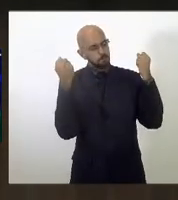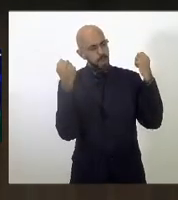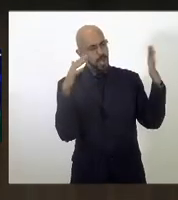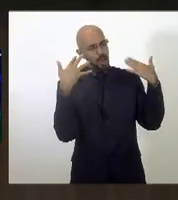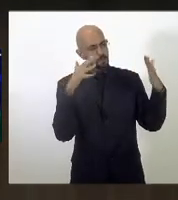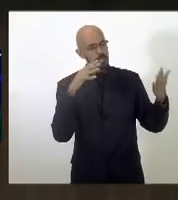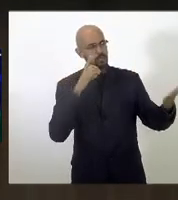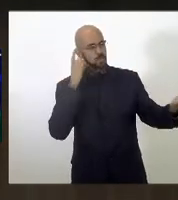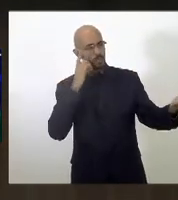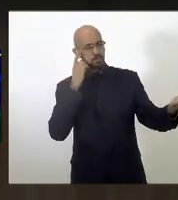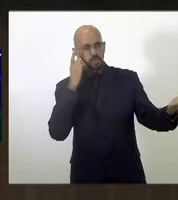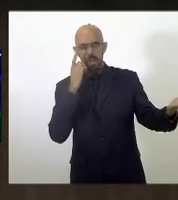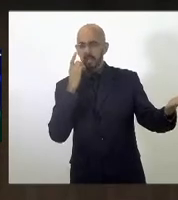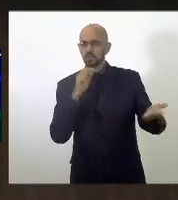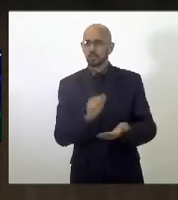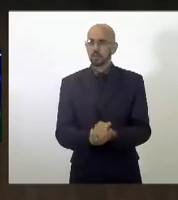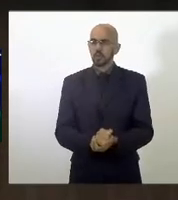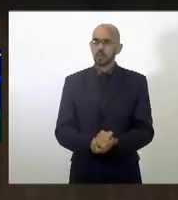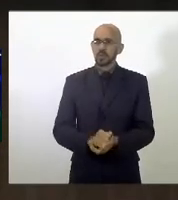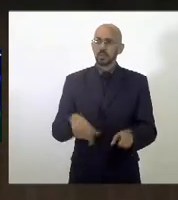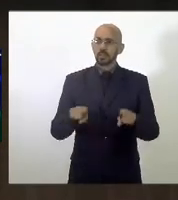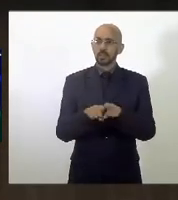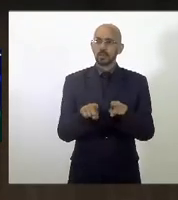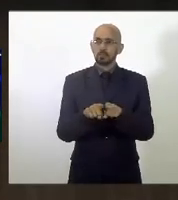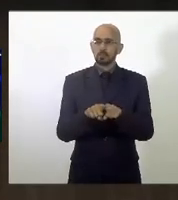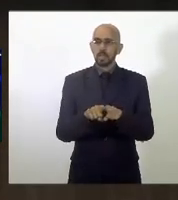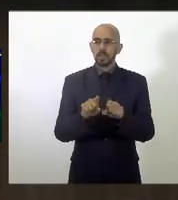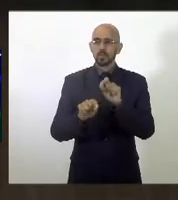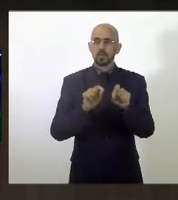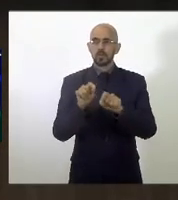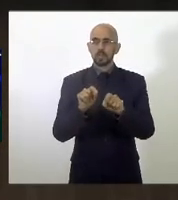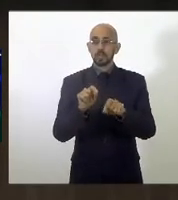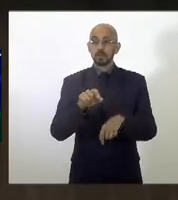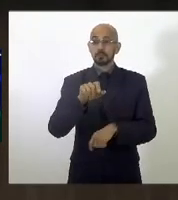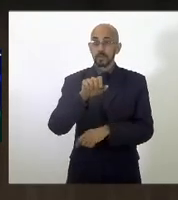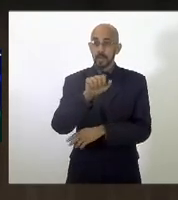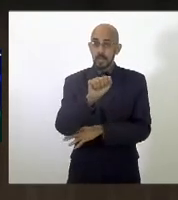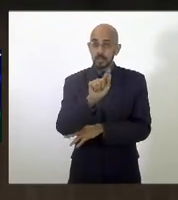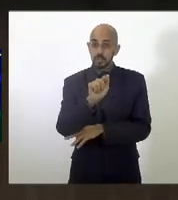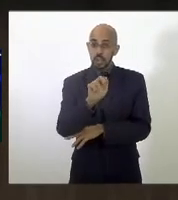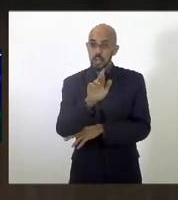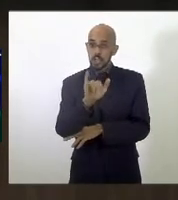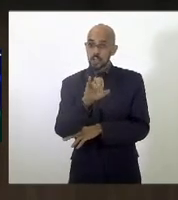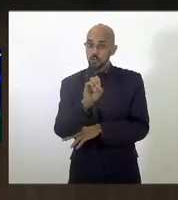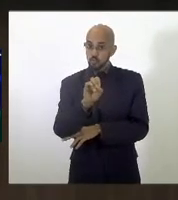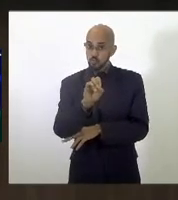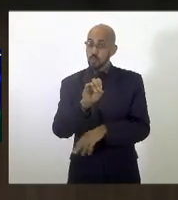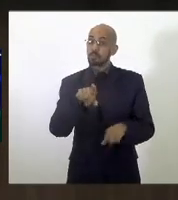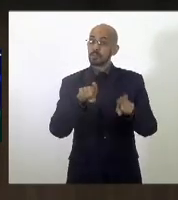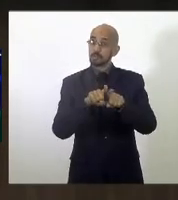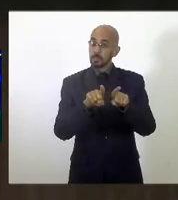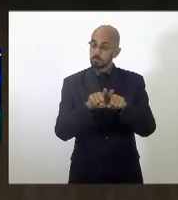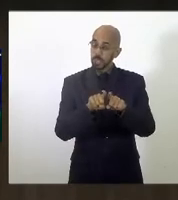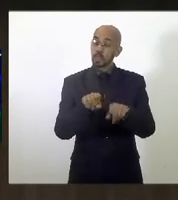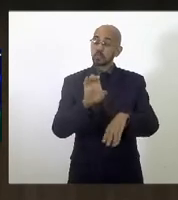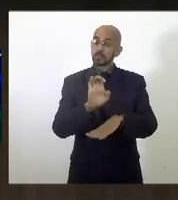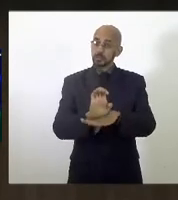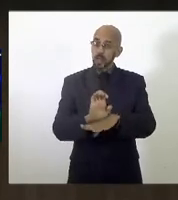o deputado Valdec, dizer que, assim como a Gerrio, o Estado, no modo geral, precisa